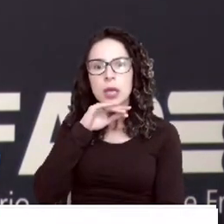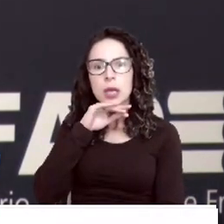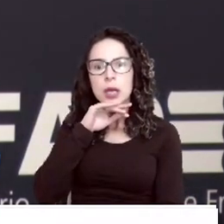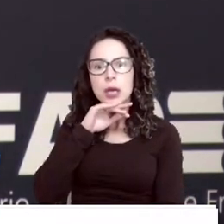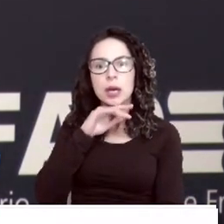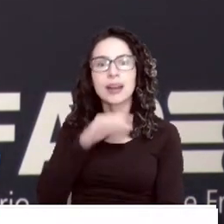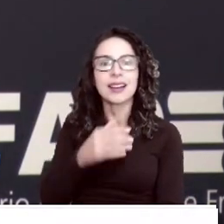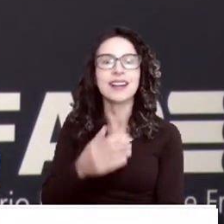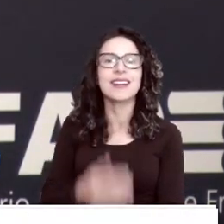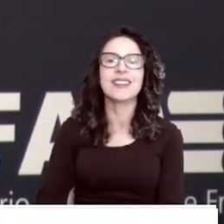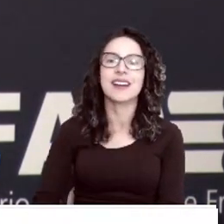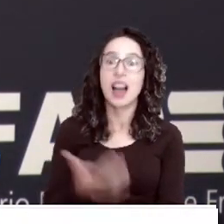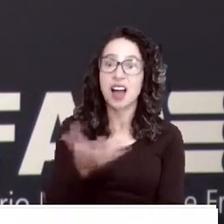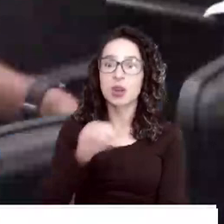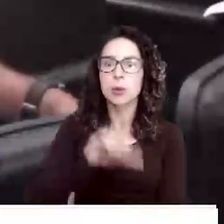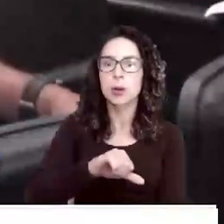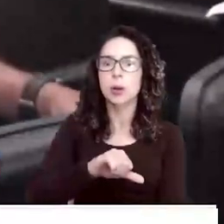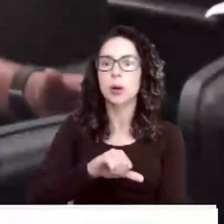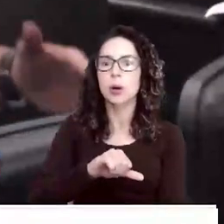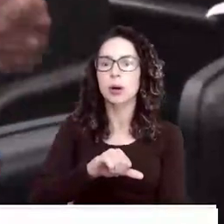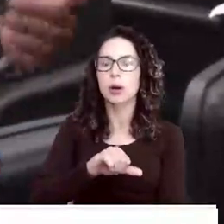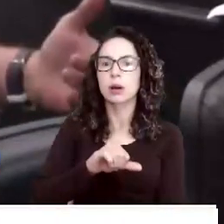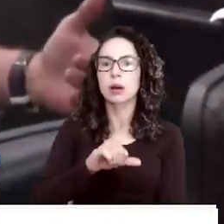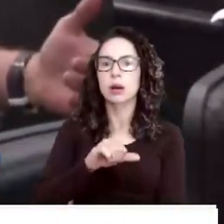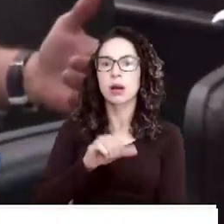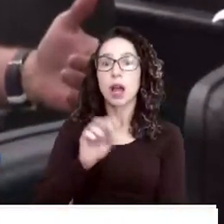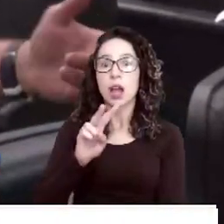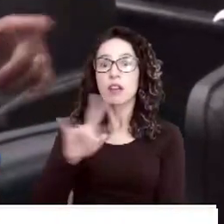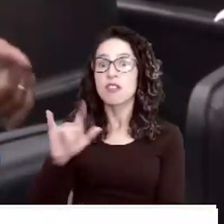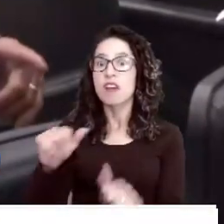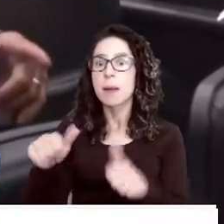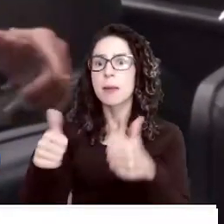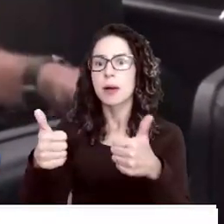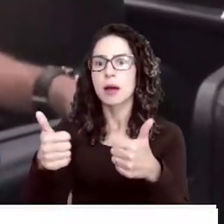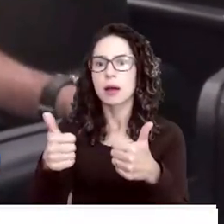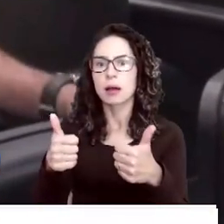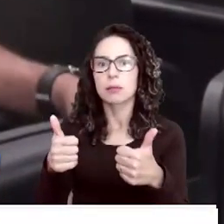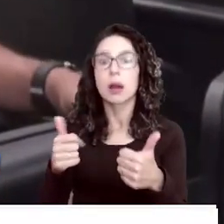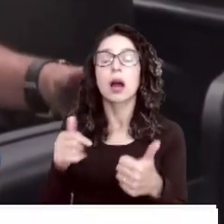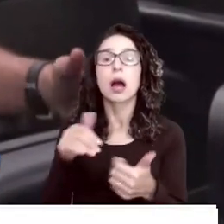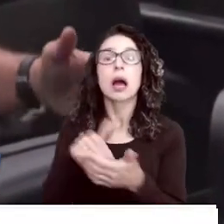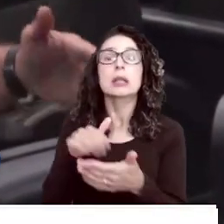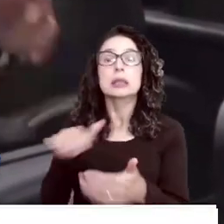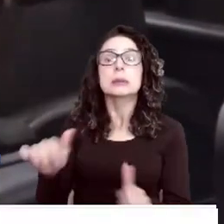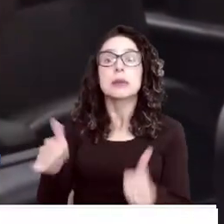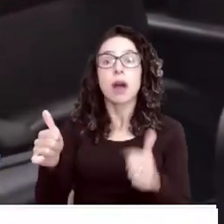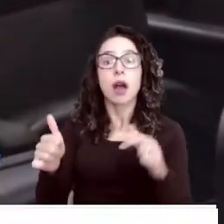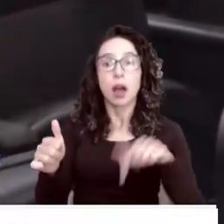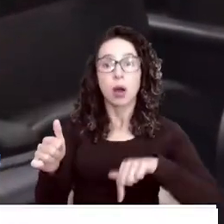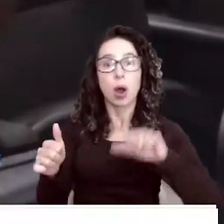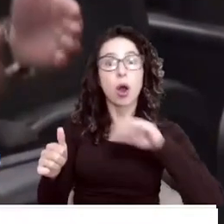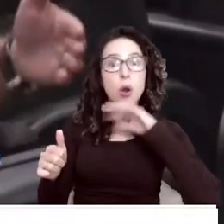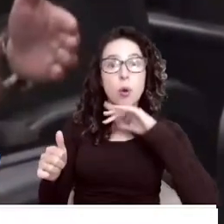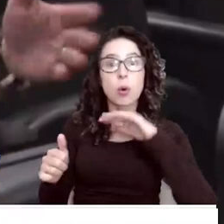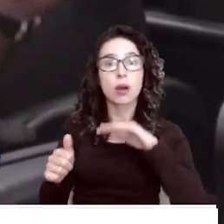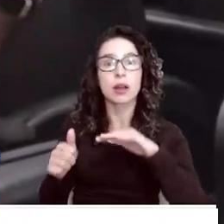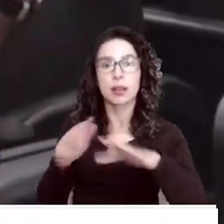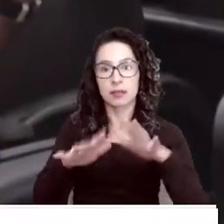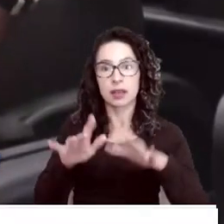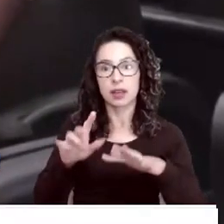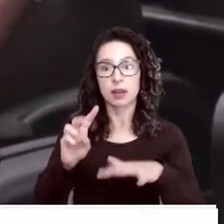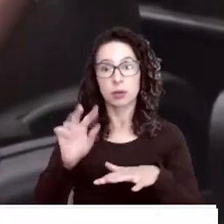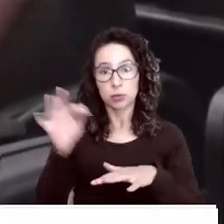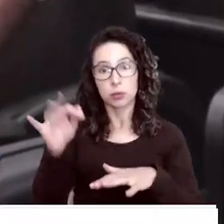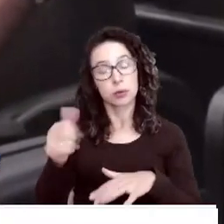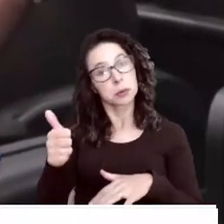Aí ficou pior. Um pouquinho. Né? Aí diz que vai melhorar, mas até melhorar tá ruim. E talvez vai ficar bom? Não,